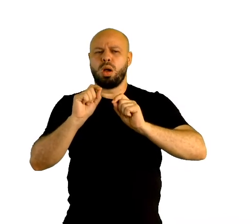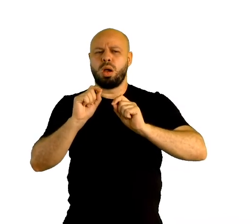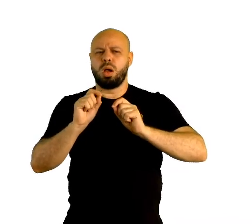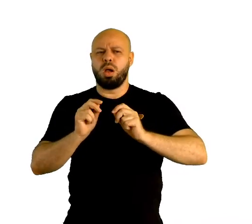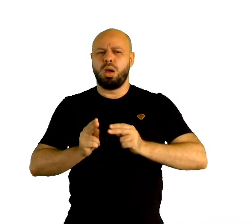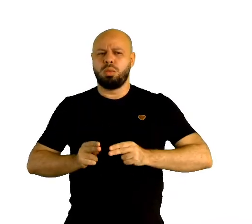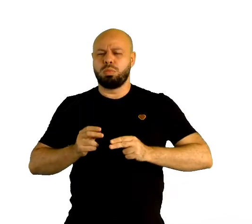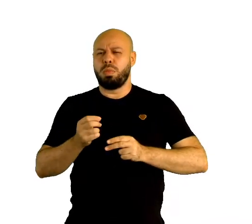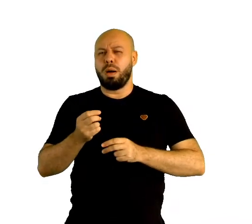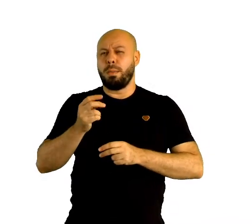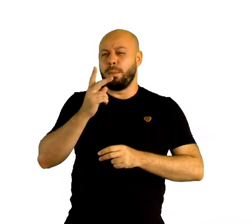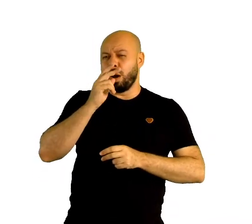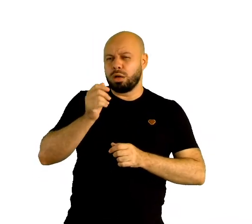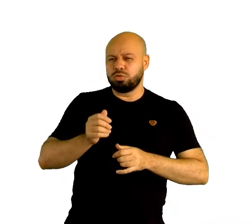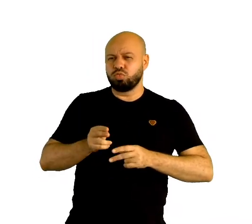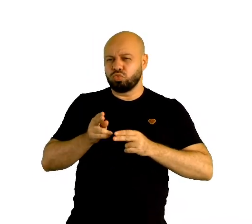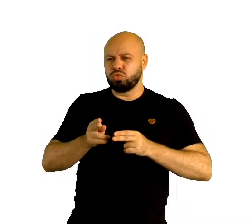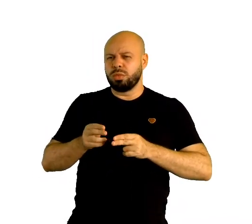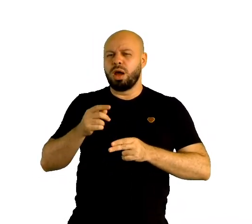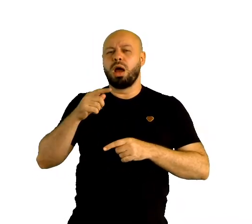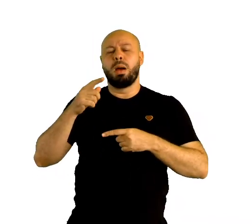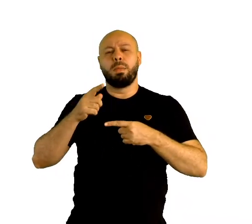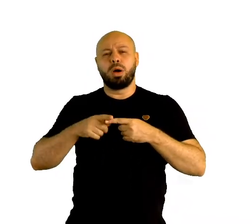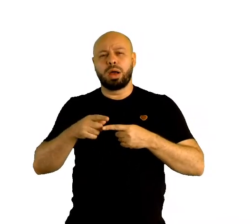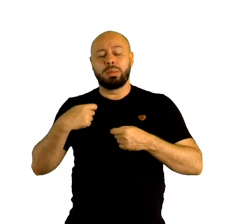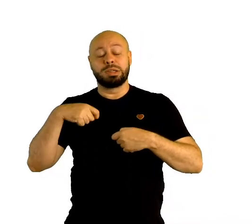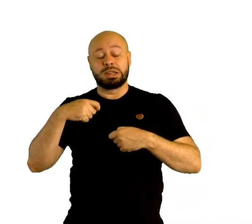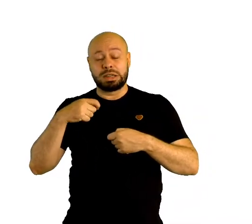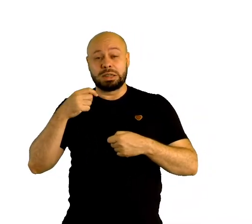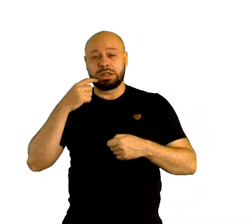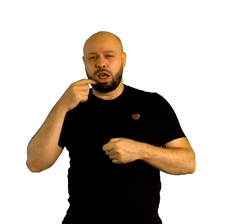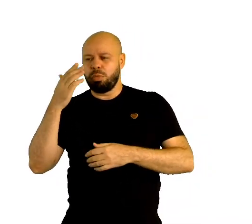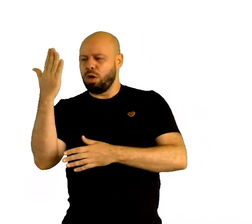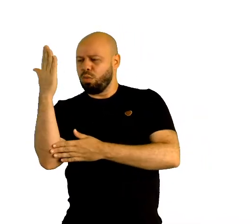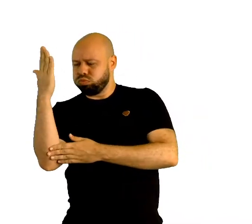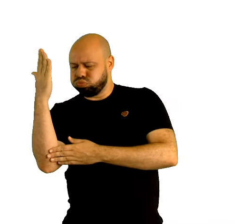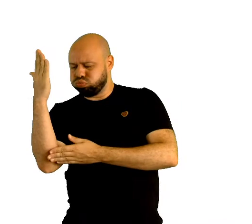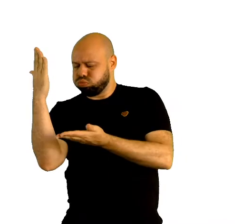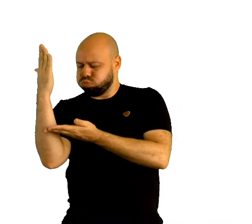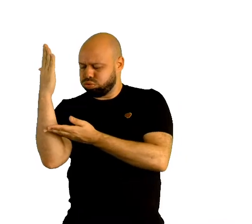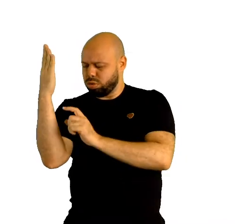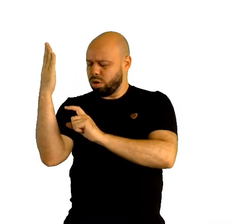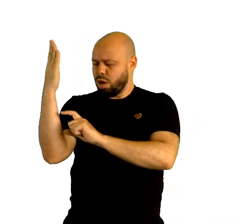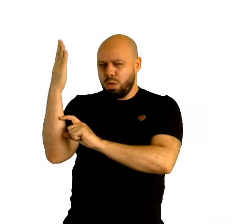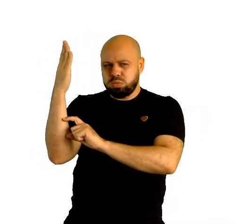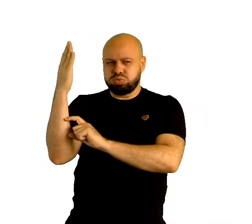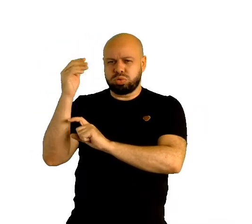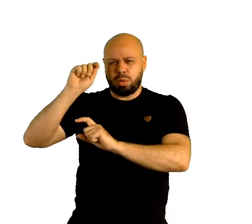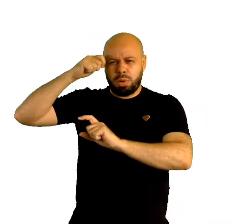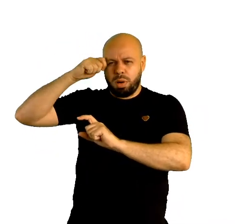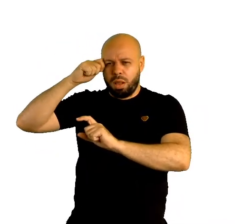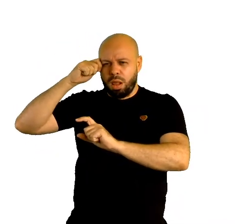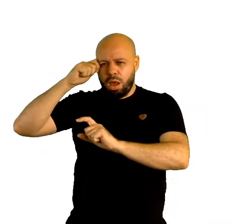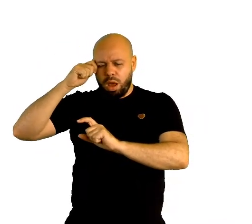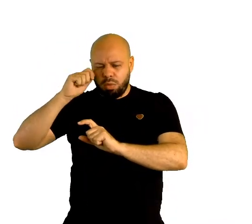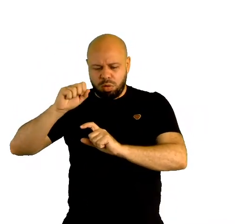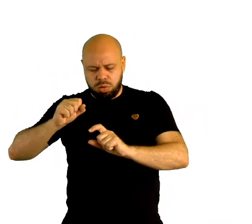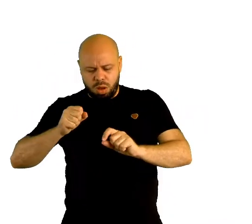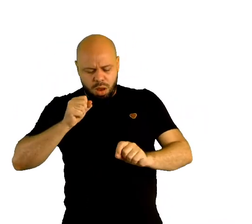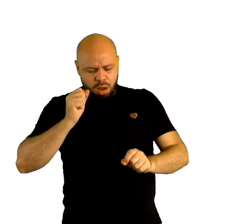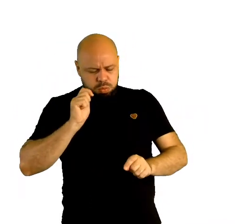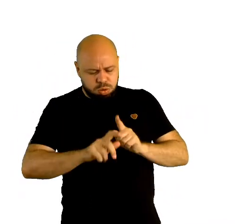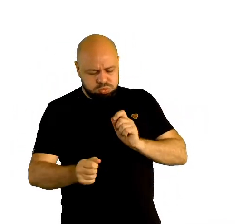ela era alimentada pelo carvão mineral e ela gerava ali energia para as máquinas lá